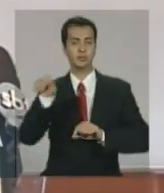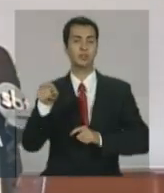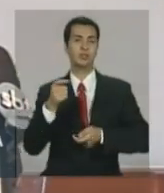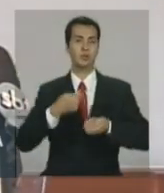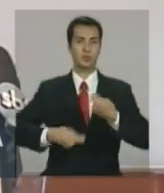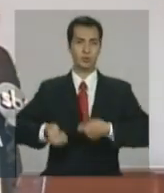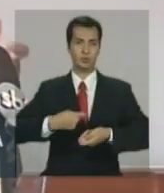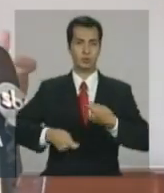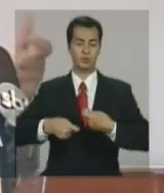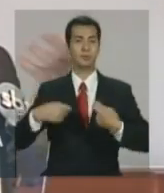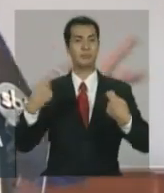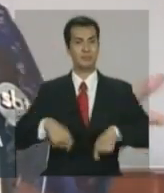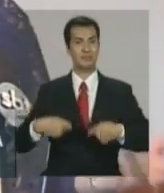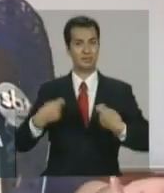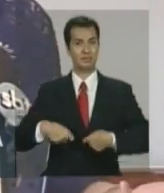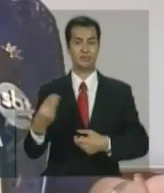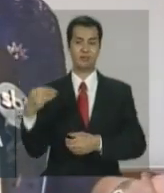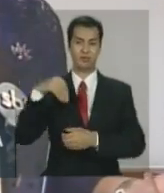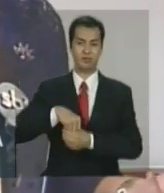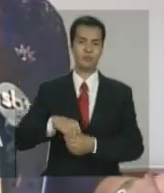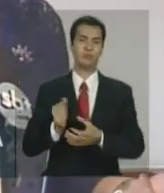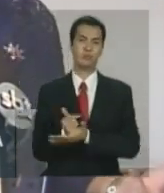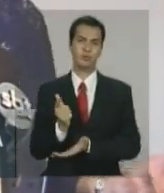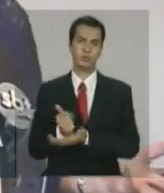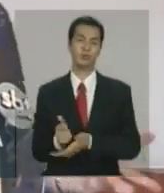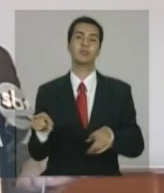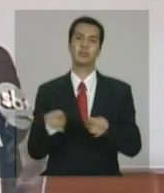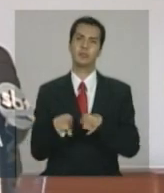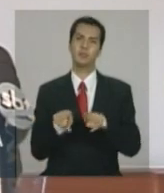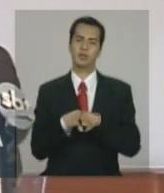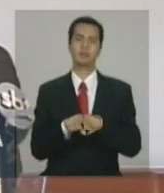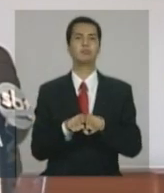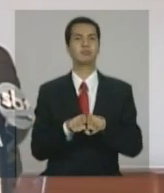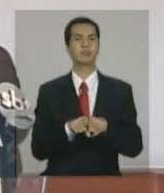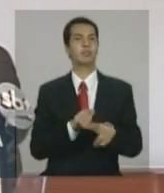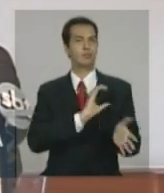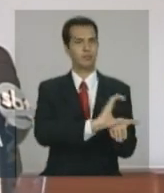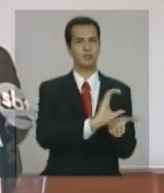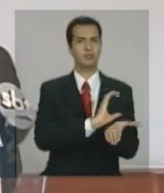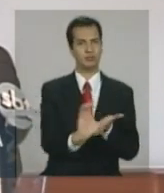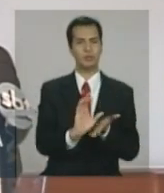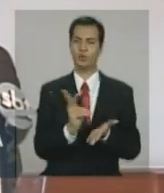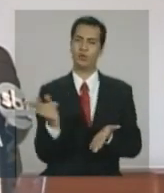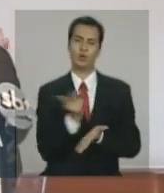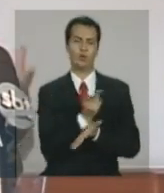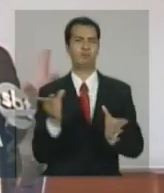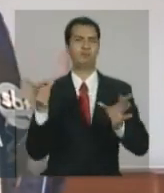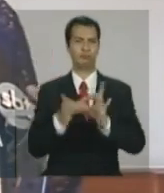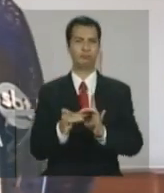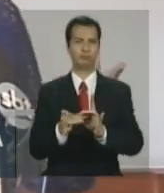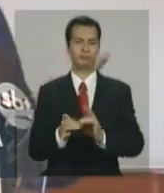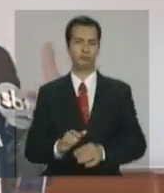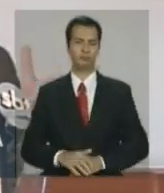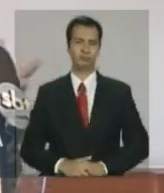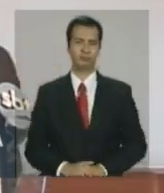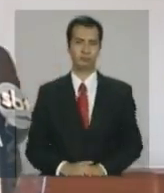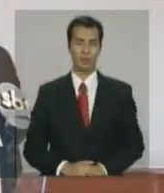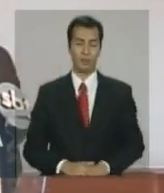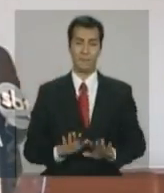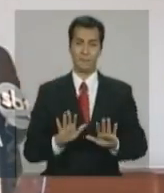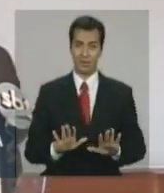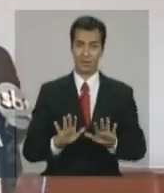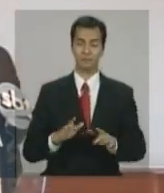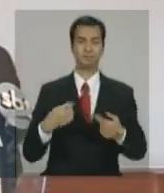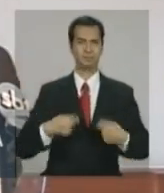baseada no consumo, mas combinada com investimento também. E isso sem perder de vista que os